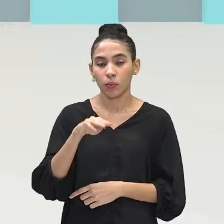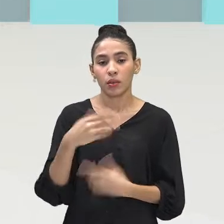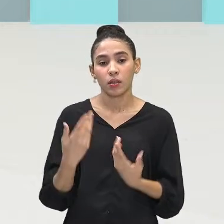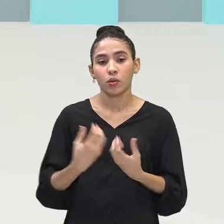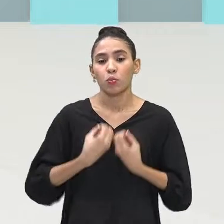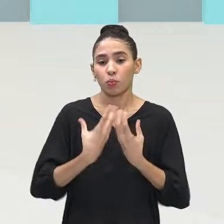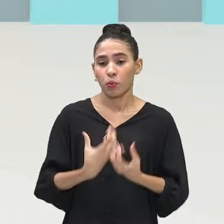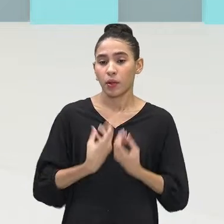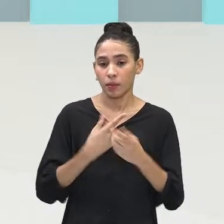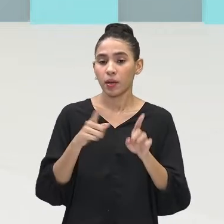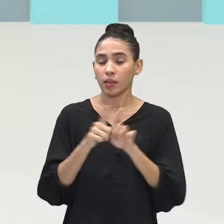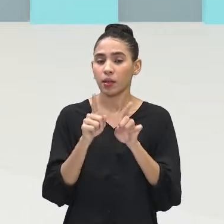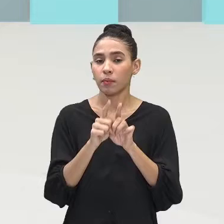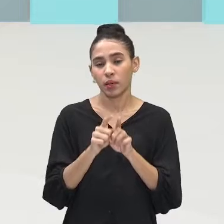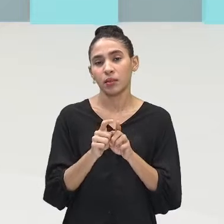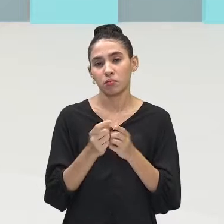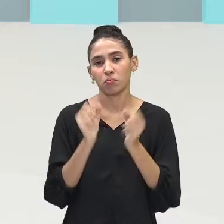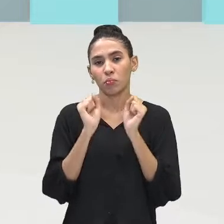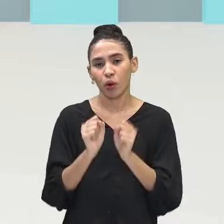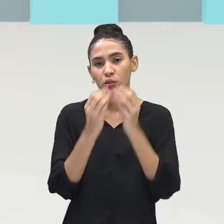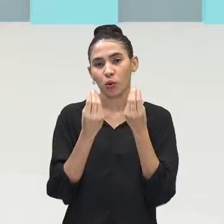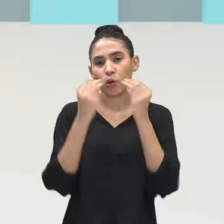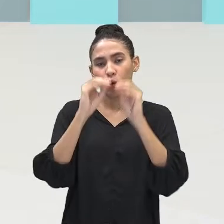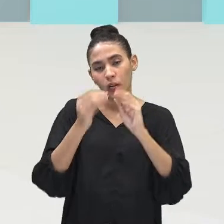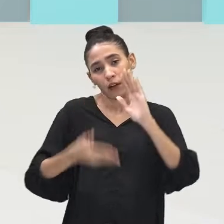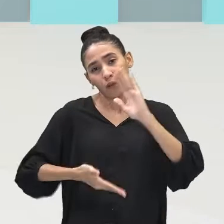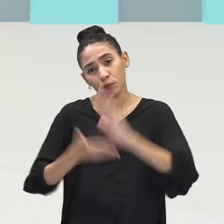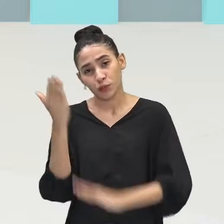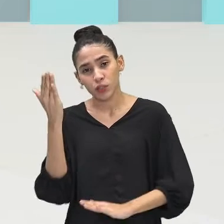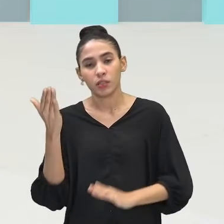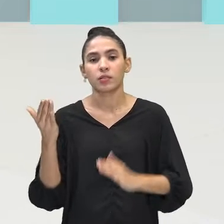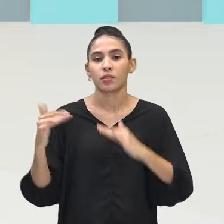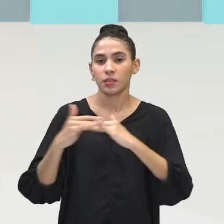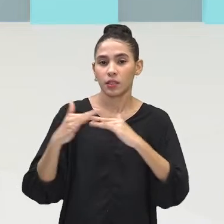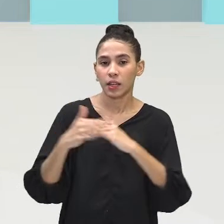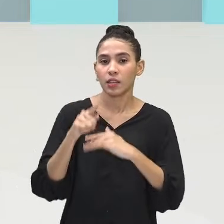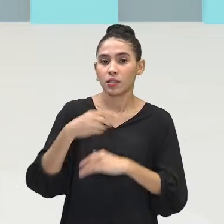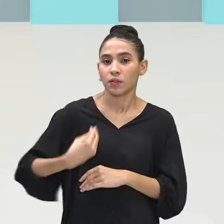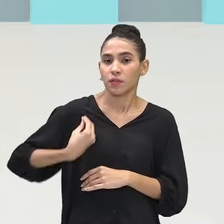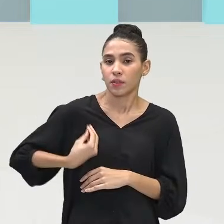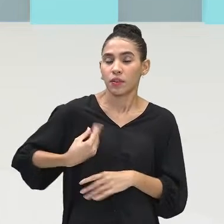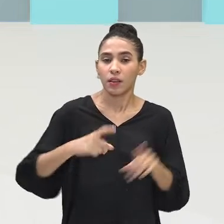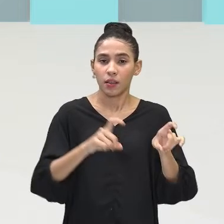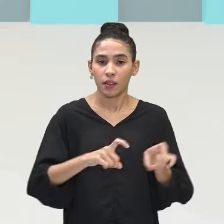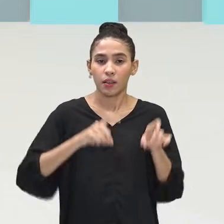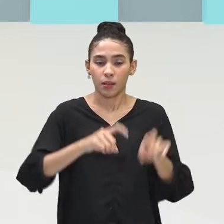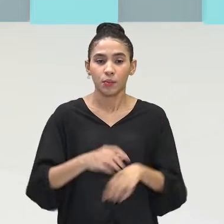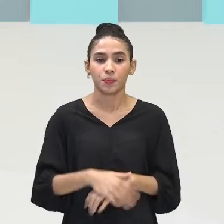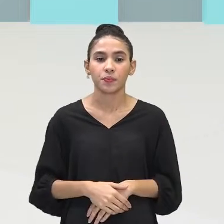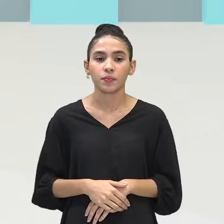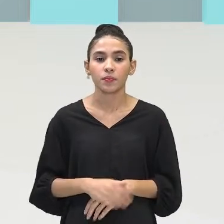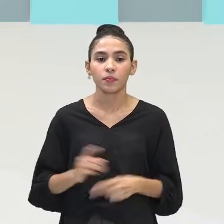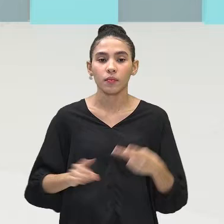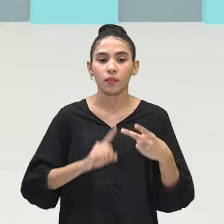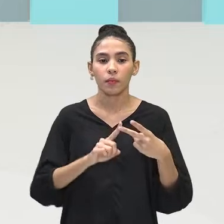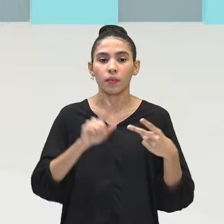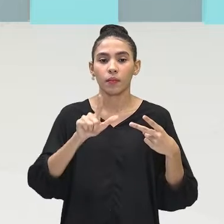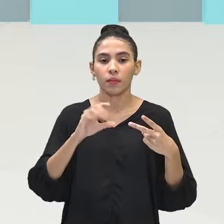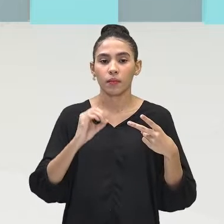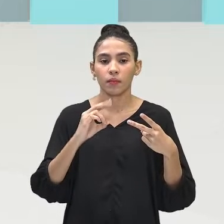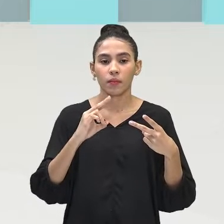deve fugir desses locais e viver no campo. Então a gente está falando aí de fuga da cidade. Beleza? Nós temos a próxima, que é